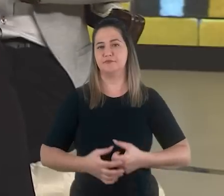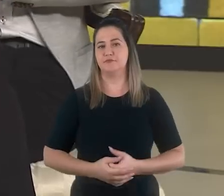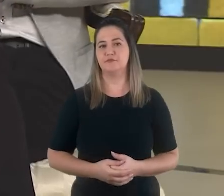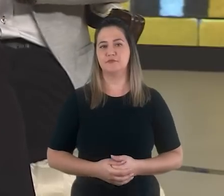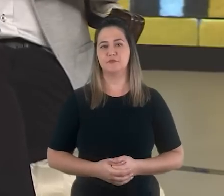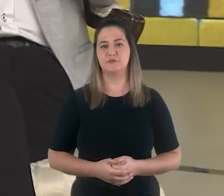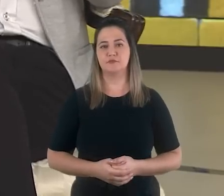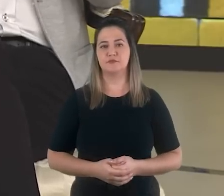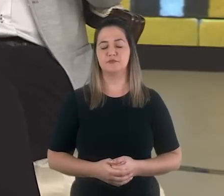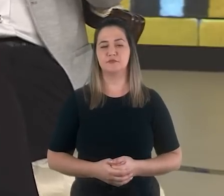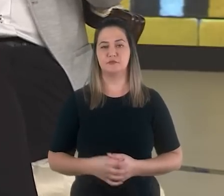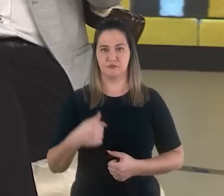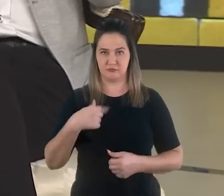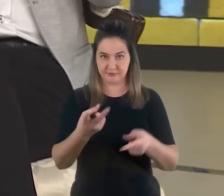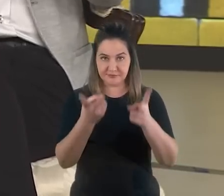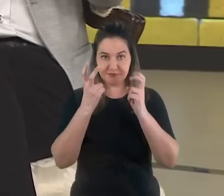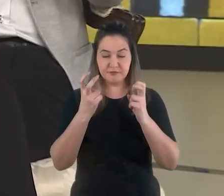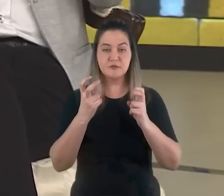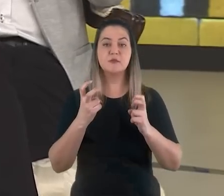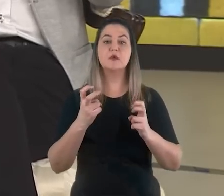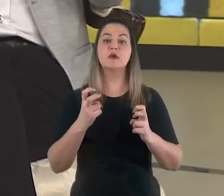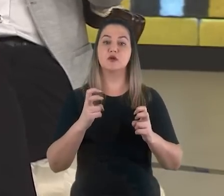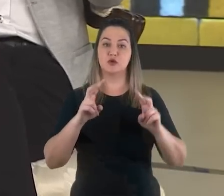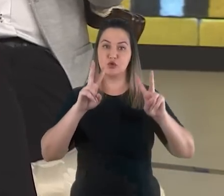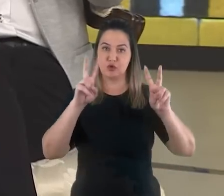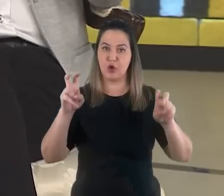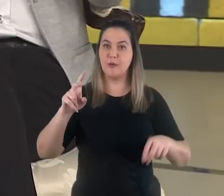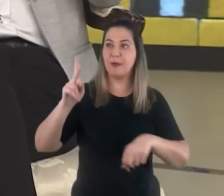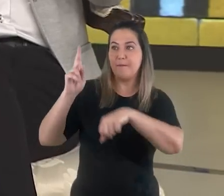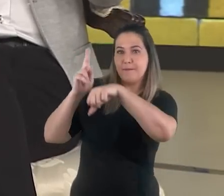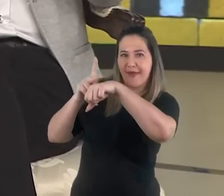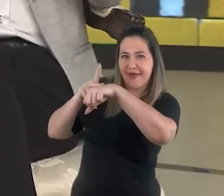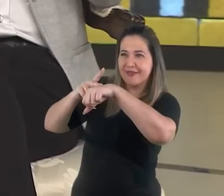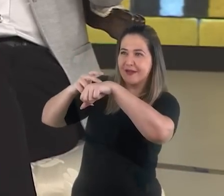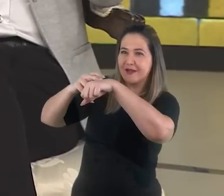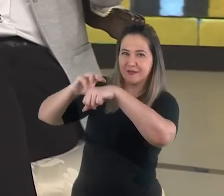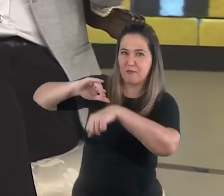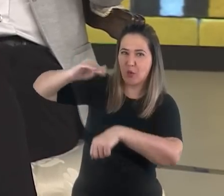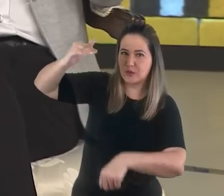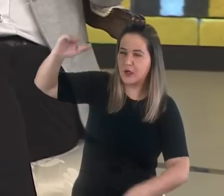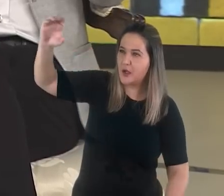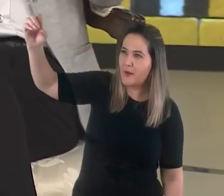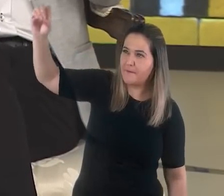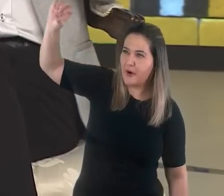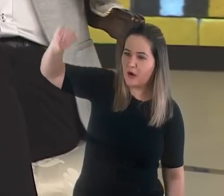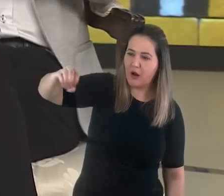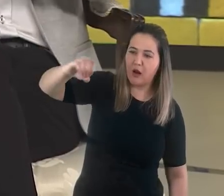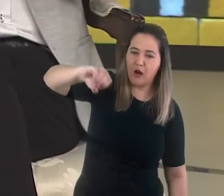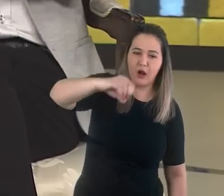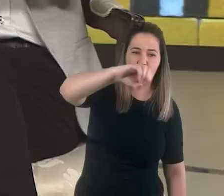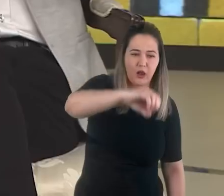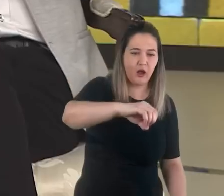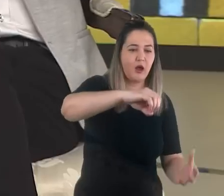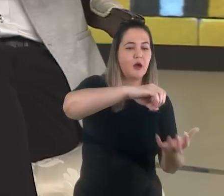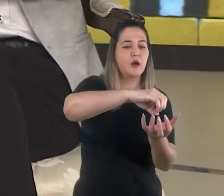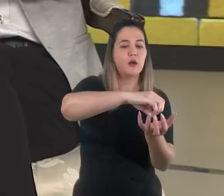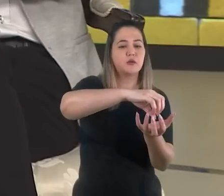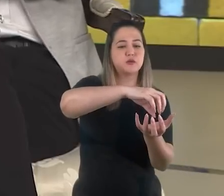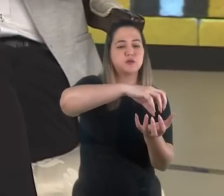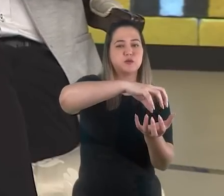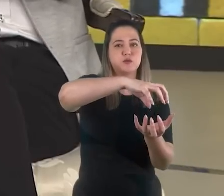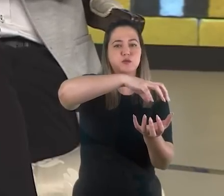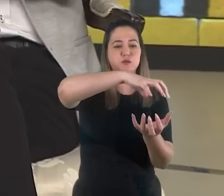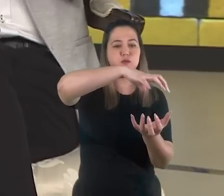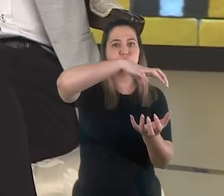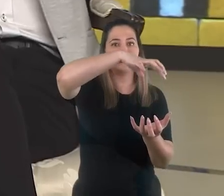Você percebeu? Além do significado geográfico, literal, o termo monte ou montanha na Bíblia também é usado